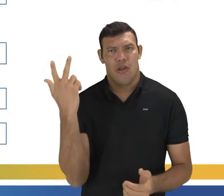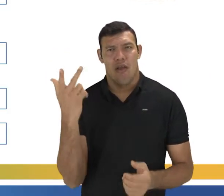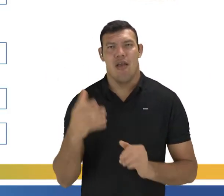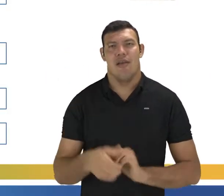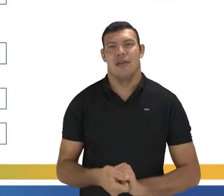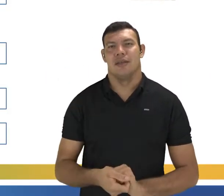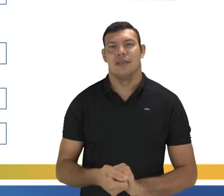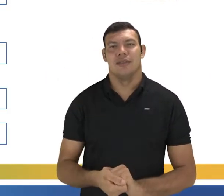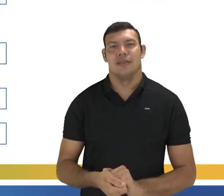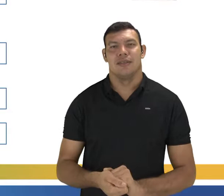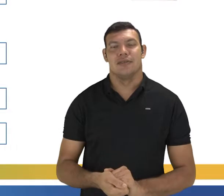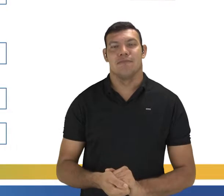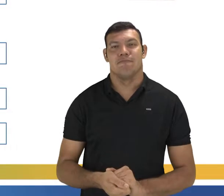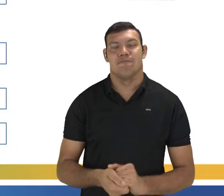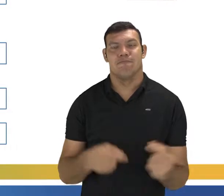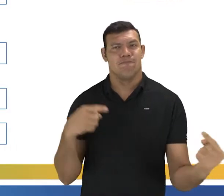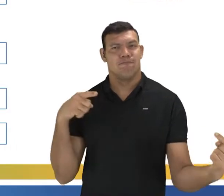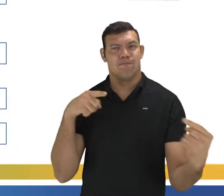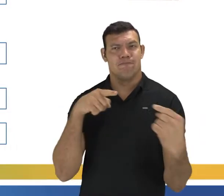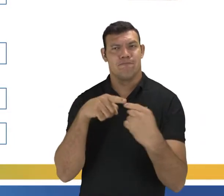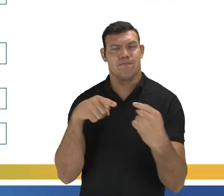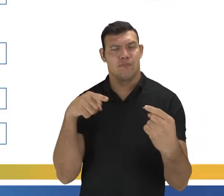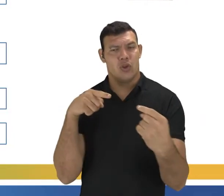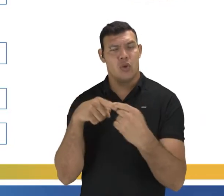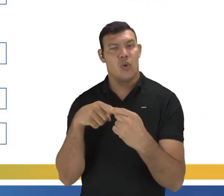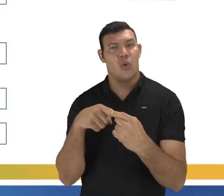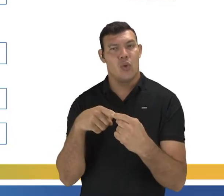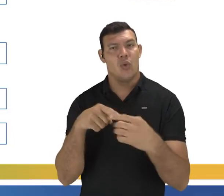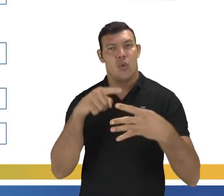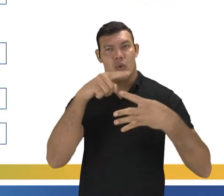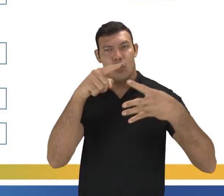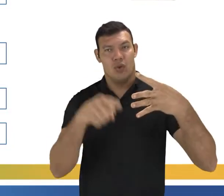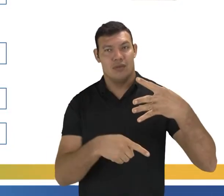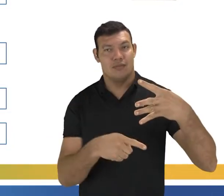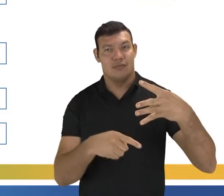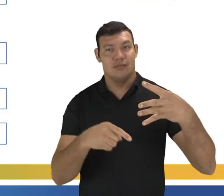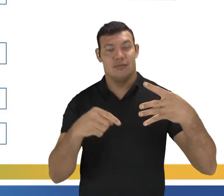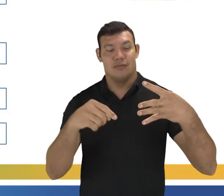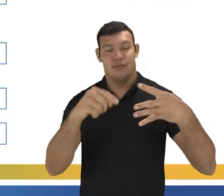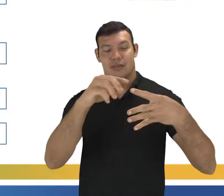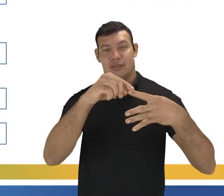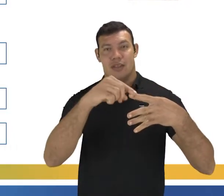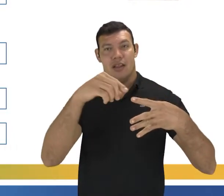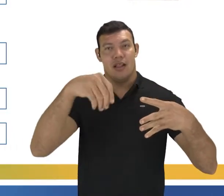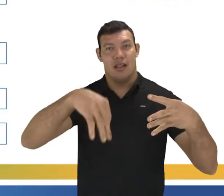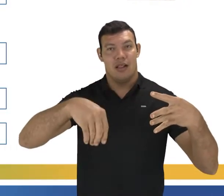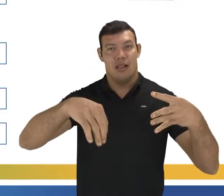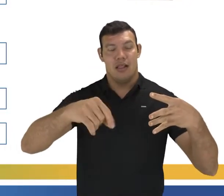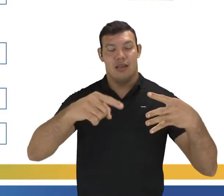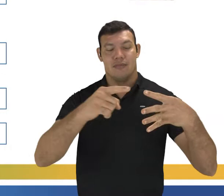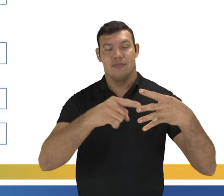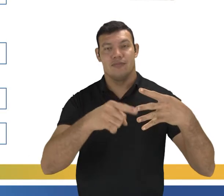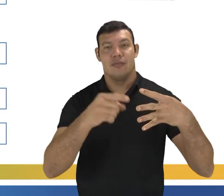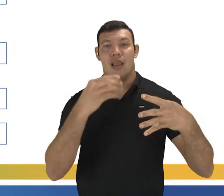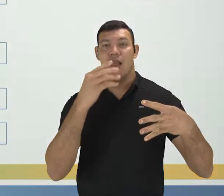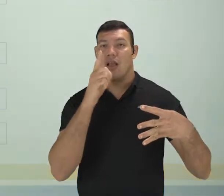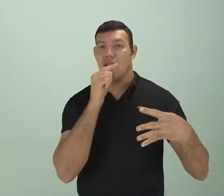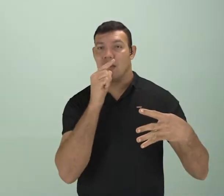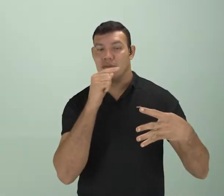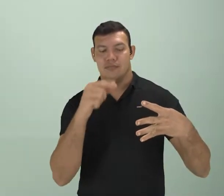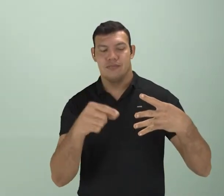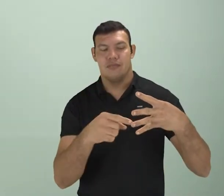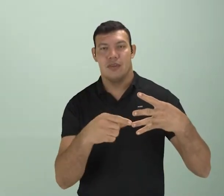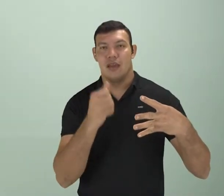essa esse movimento estava atrelado aos quatro elementos terra água ar e fogo certo e os corpos caíram porque era